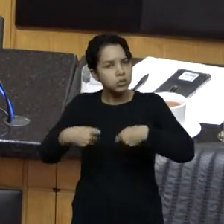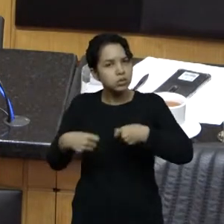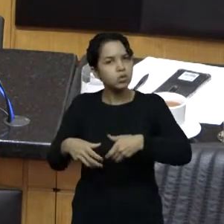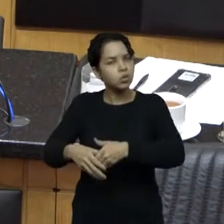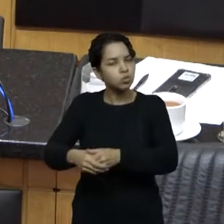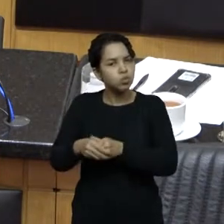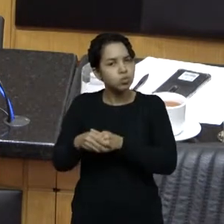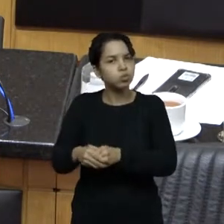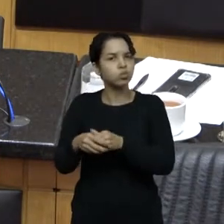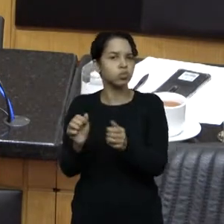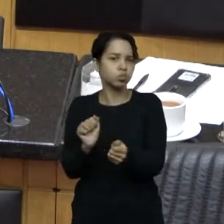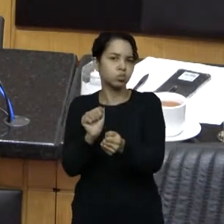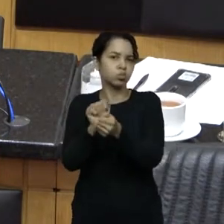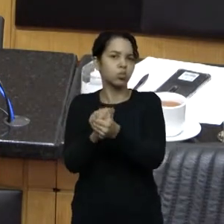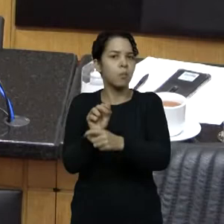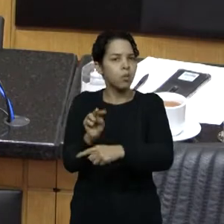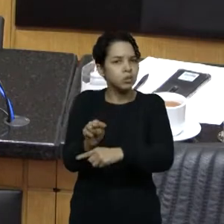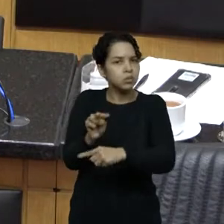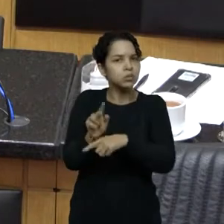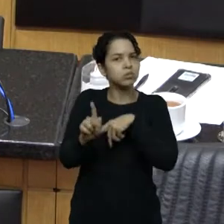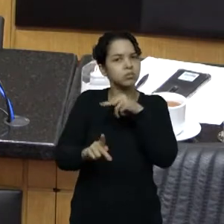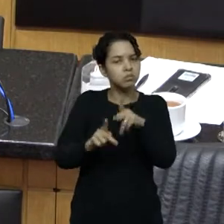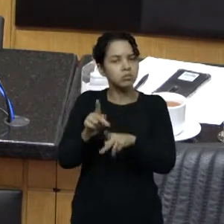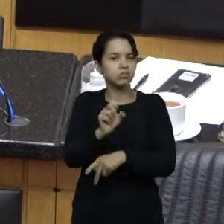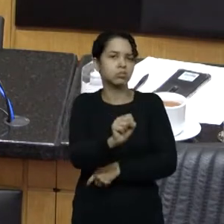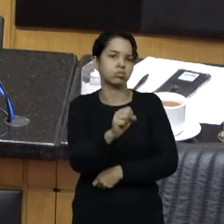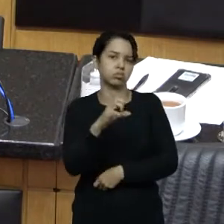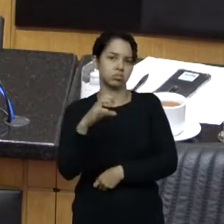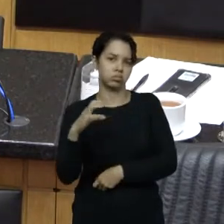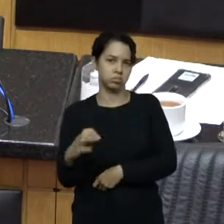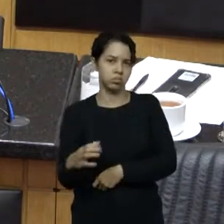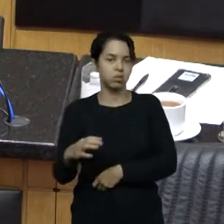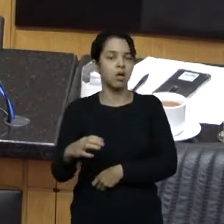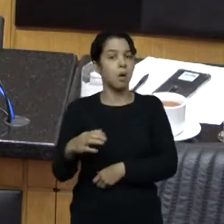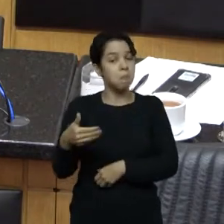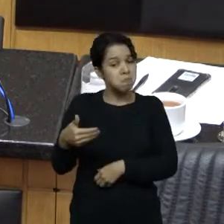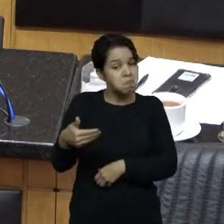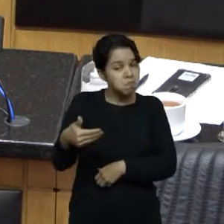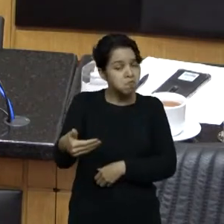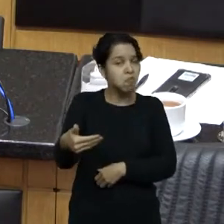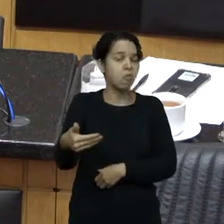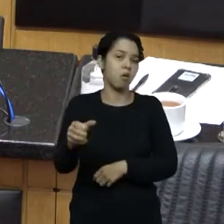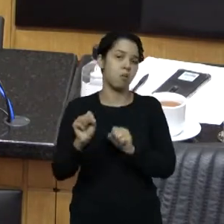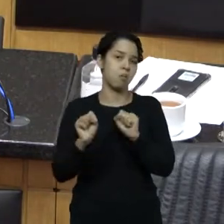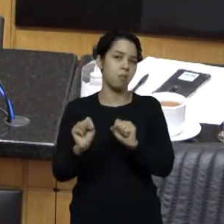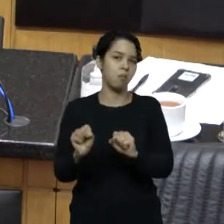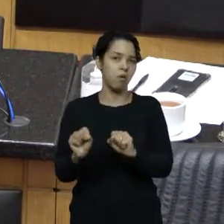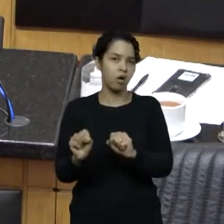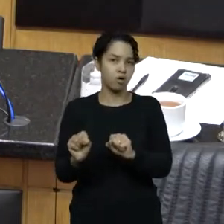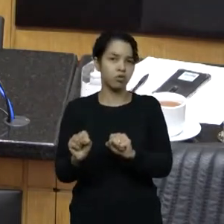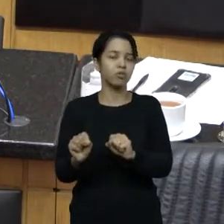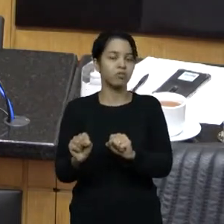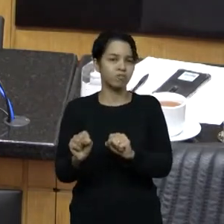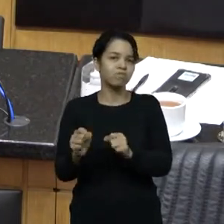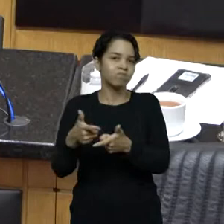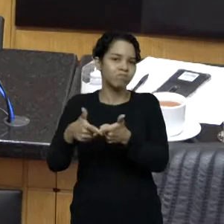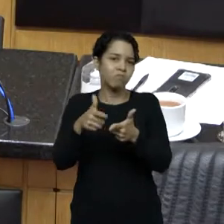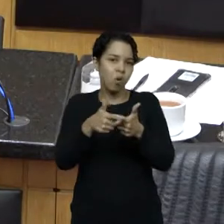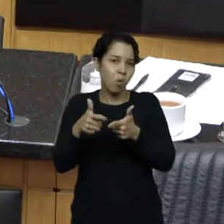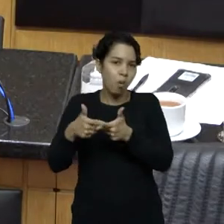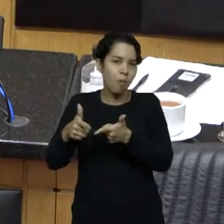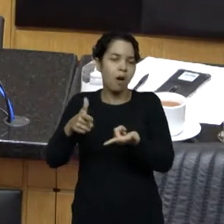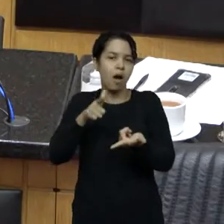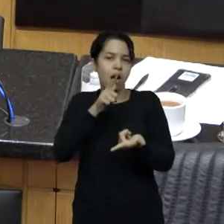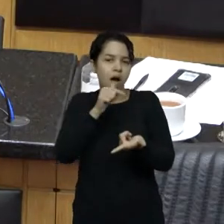para proteger o povo Catarinense da iminente é questões de